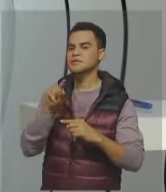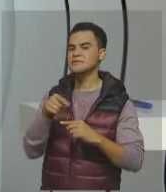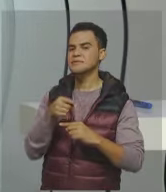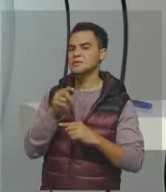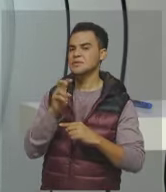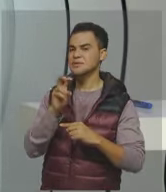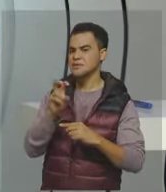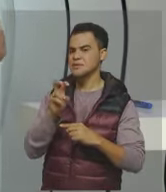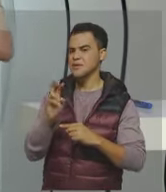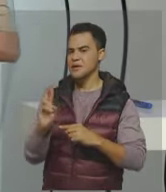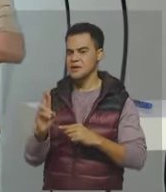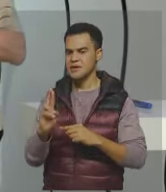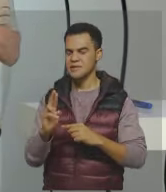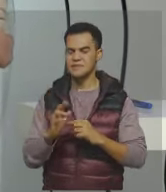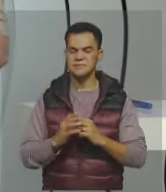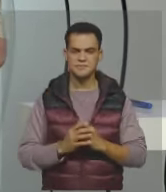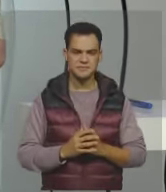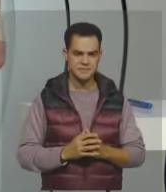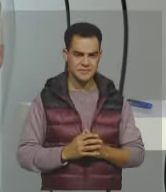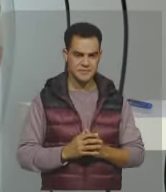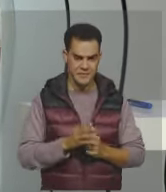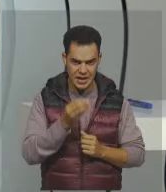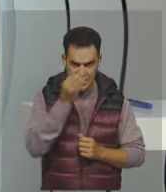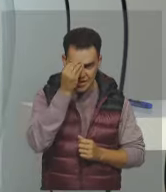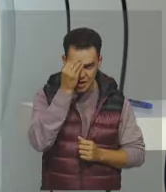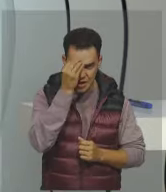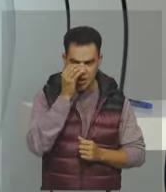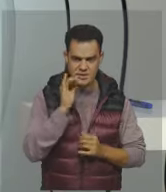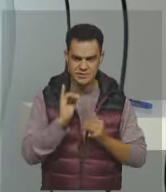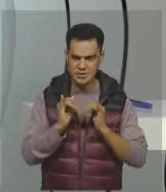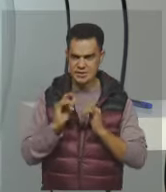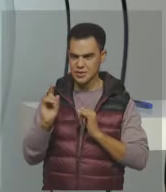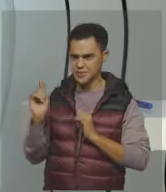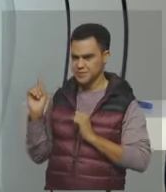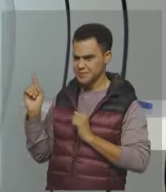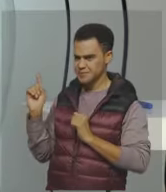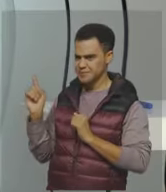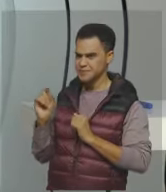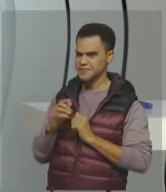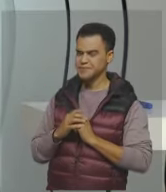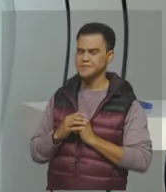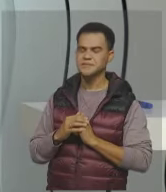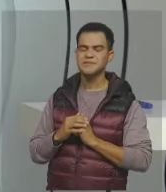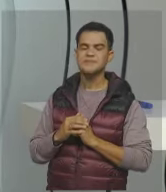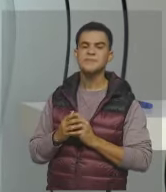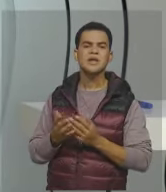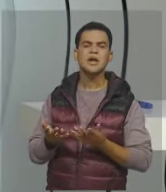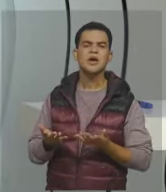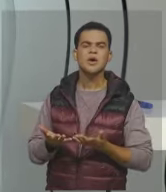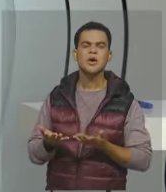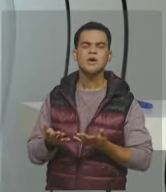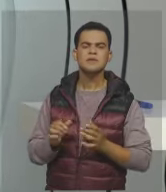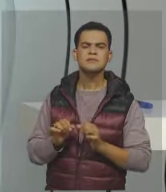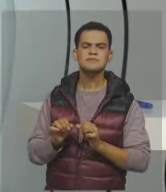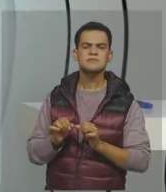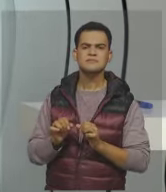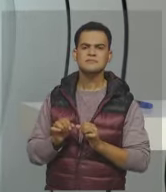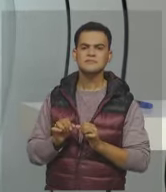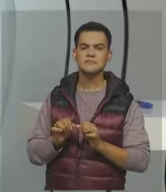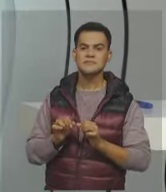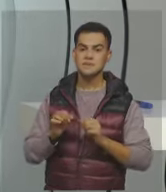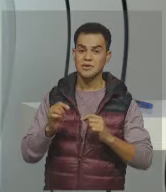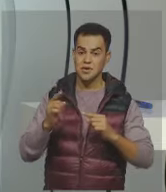2,5 R, tá bom? Vamos guardar essa informação aqui. Agora, o que eu vou fazer? Eu vou fechar a minha